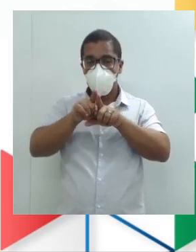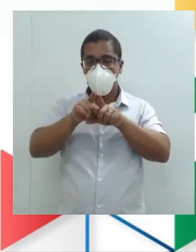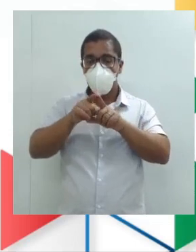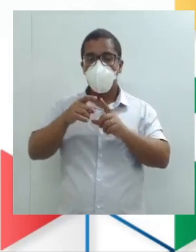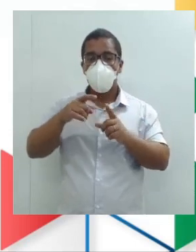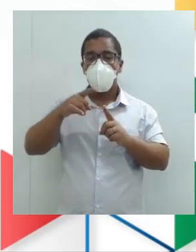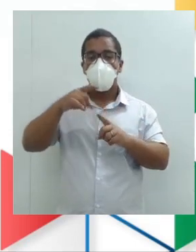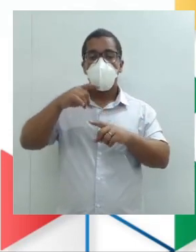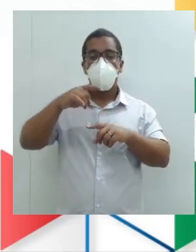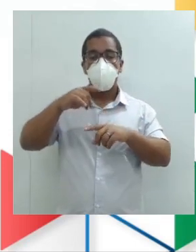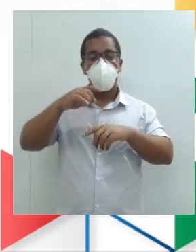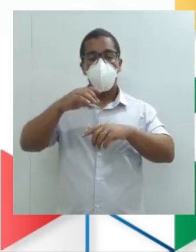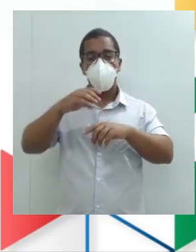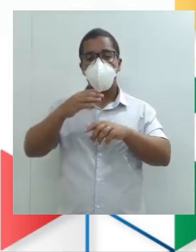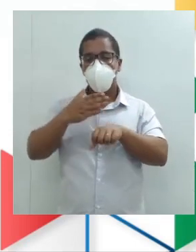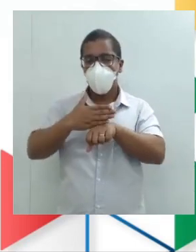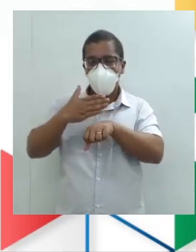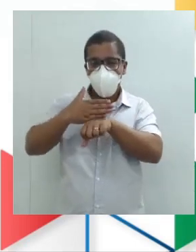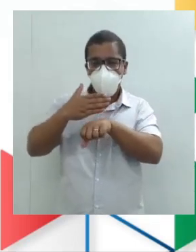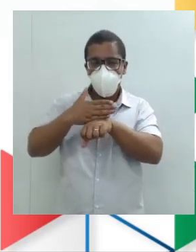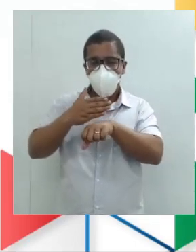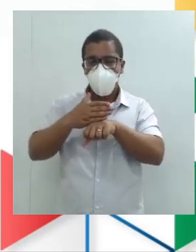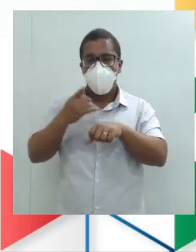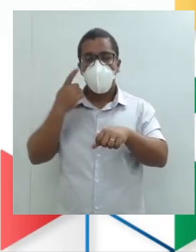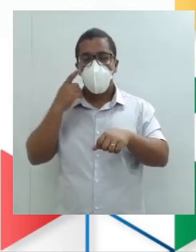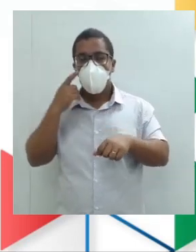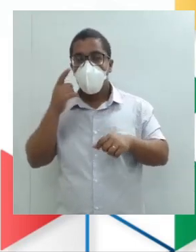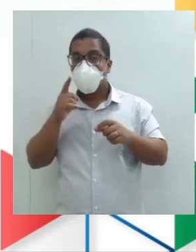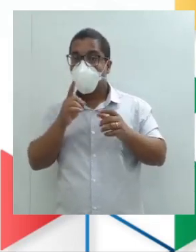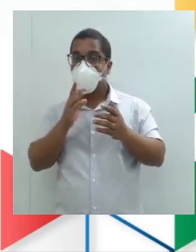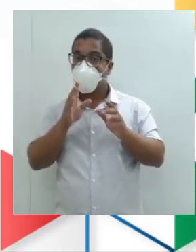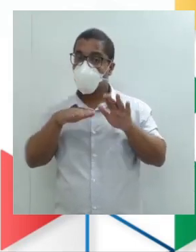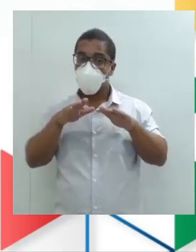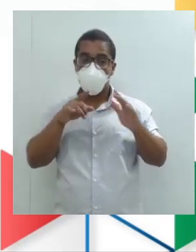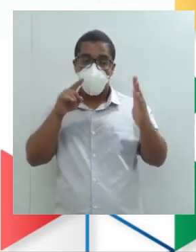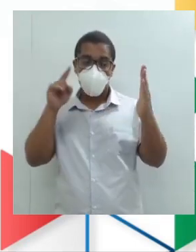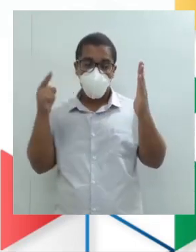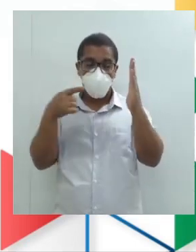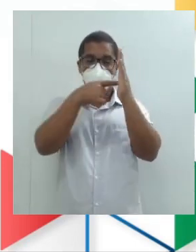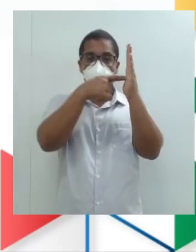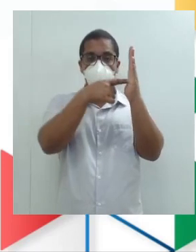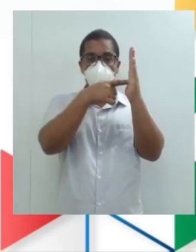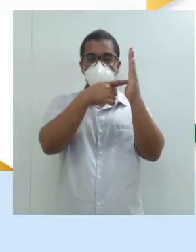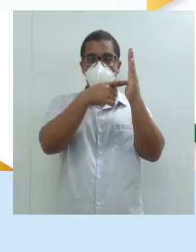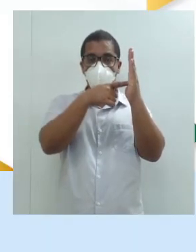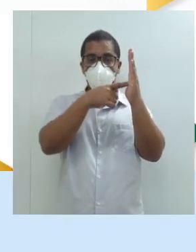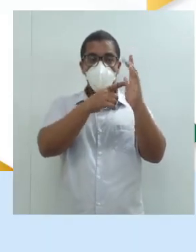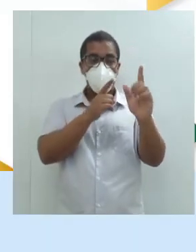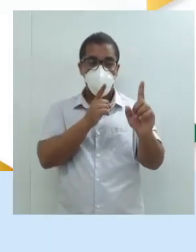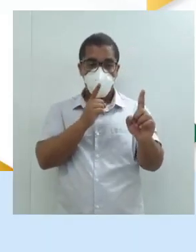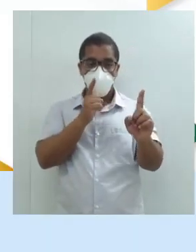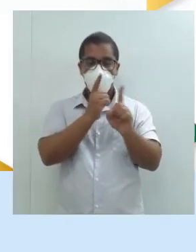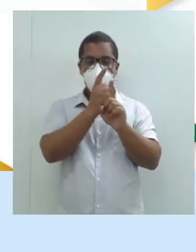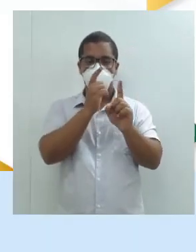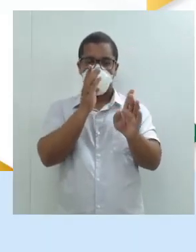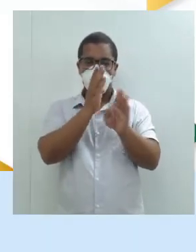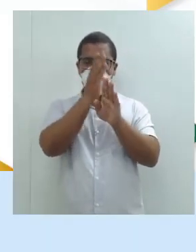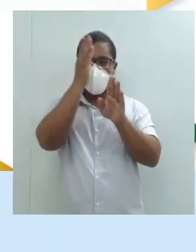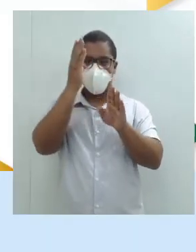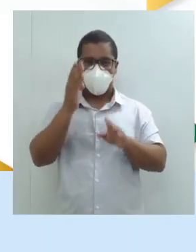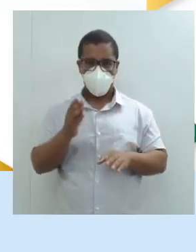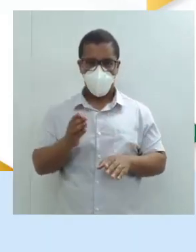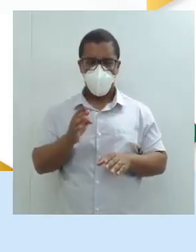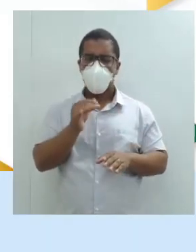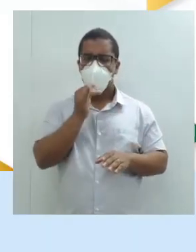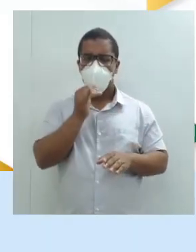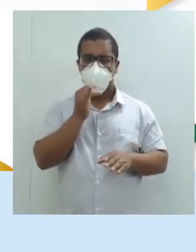de aproximar um objeto ou atingir um alvo. Professor, ainda também não entendi mais ou menos, poderia